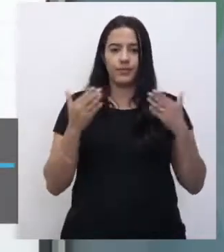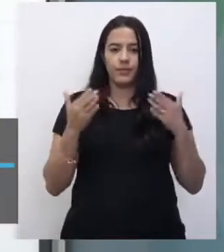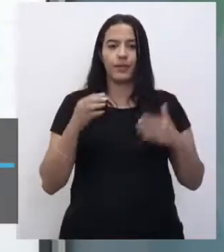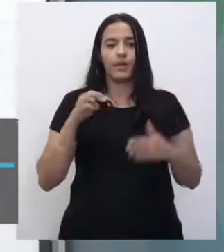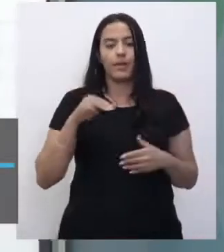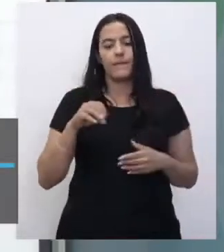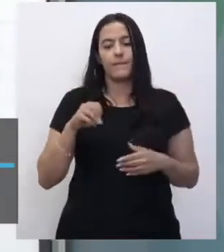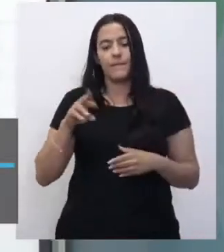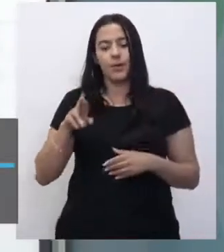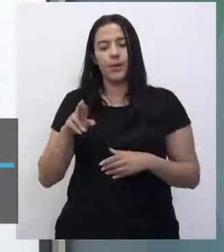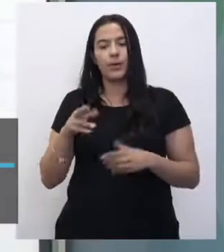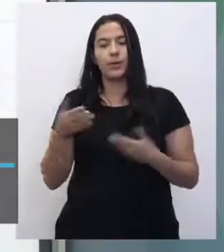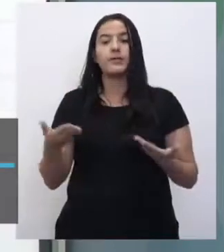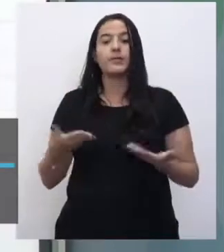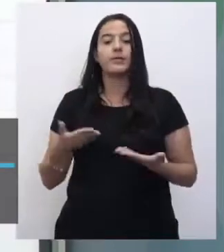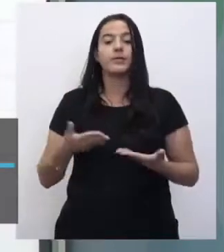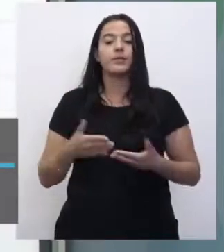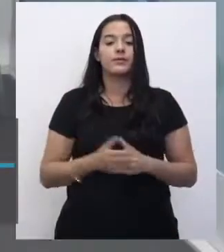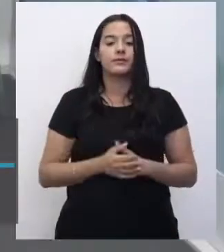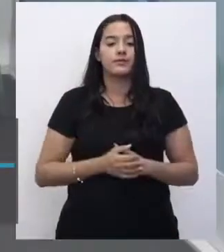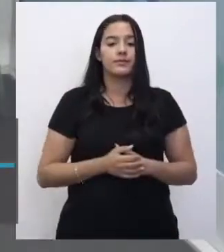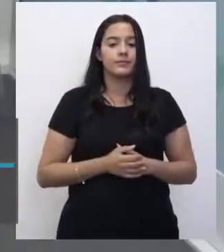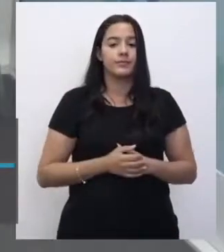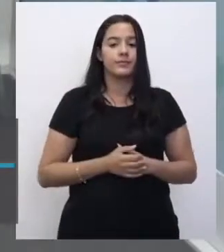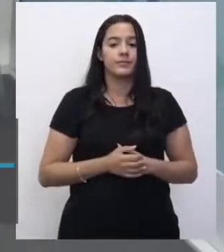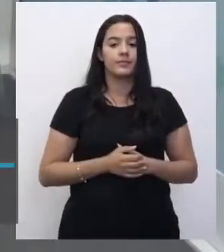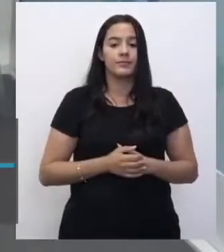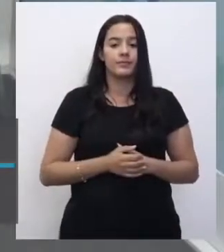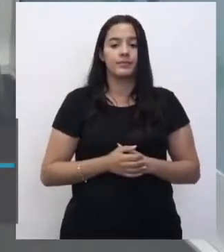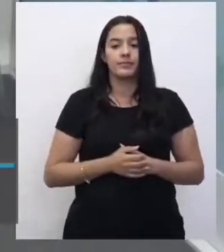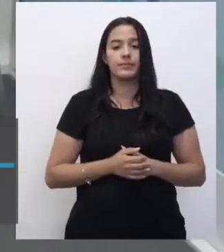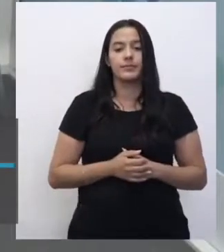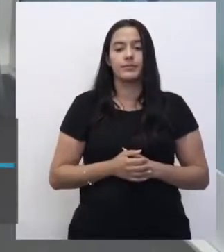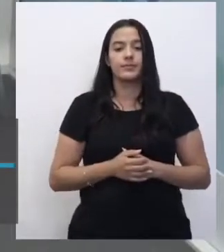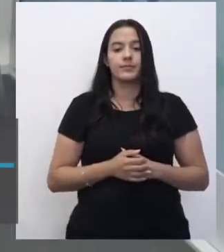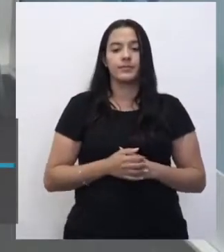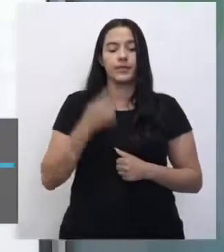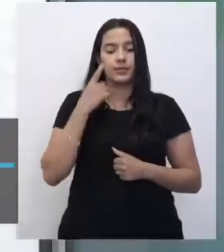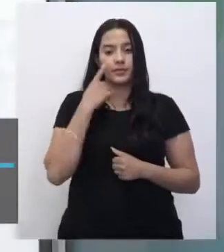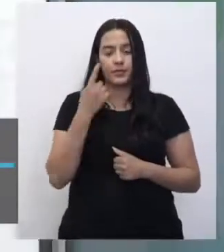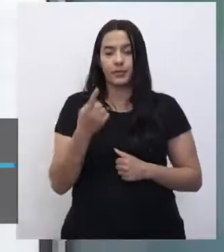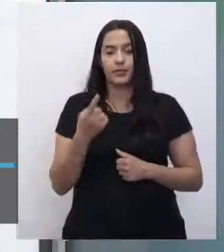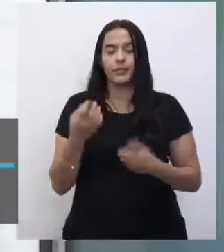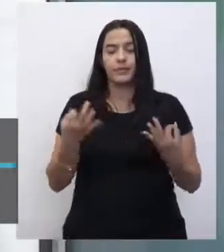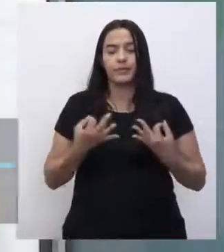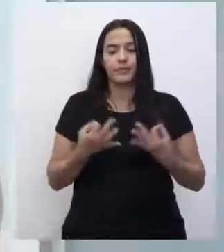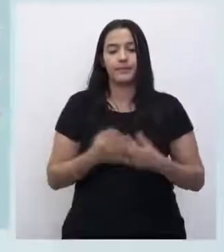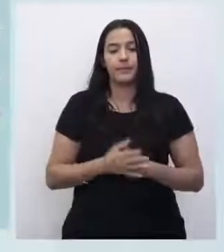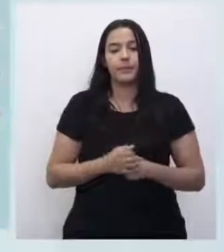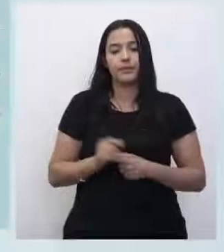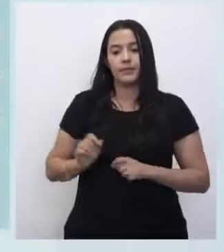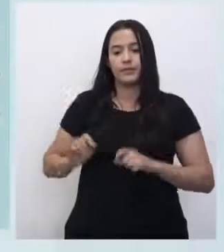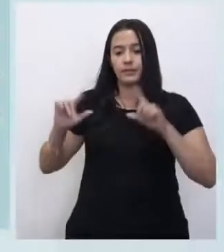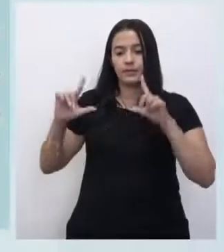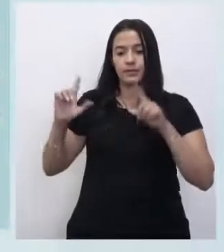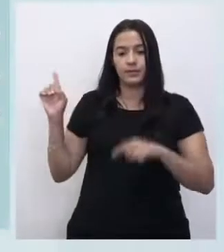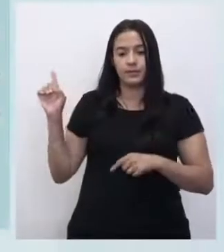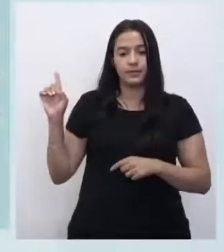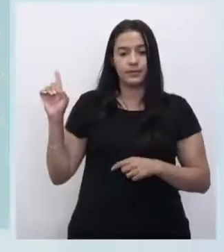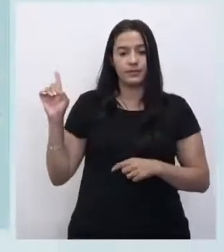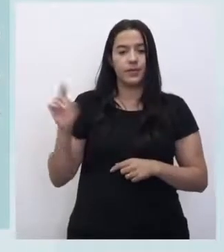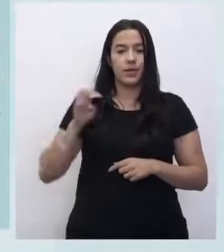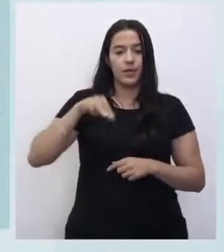more. O que a gente vai usar aqui, Antônia? No superlativo. The most. Perfeito. Então, ó, na tela para vocês, the